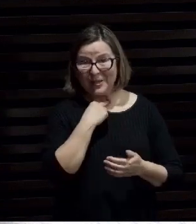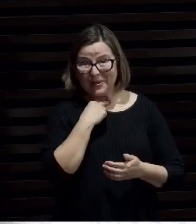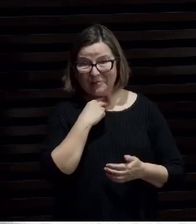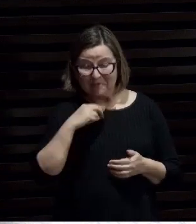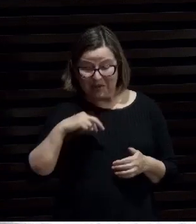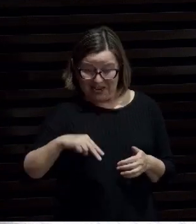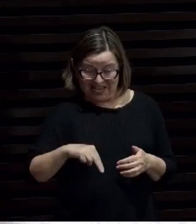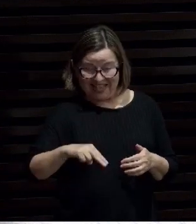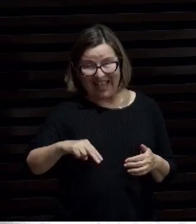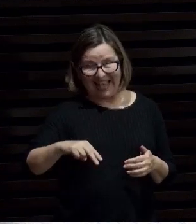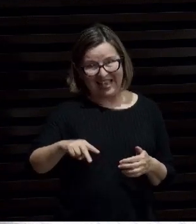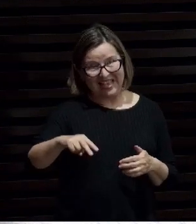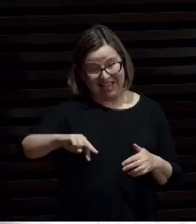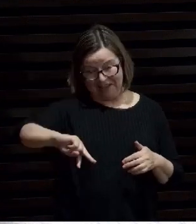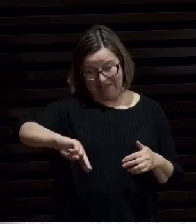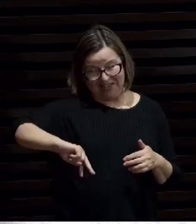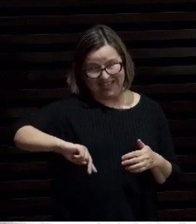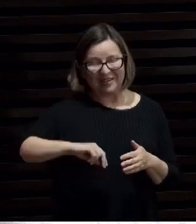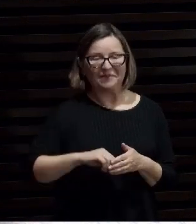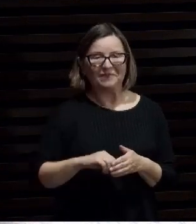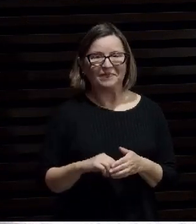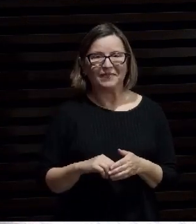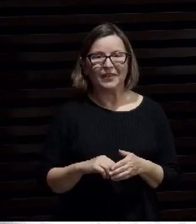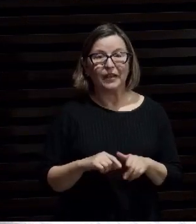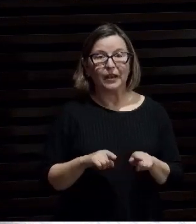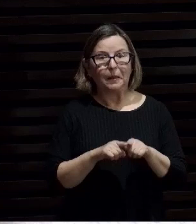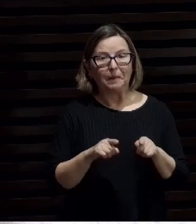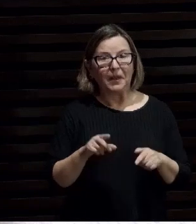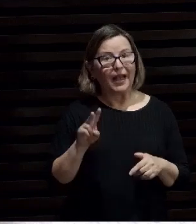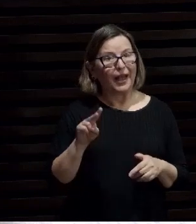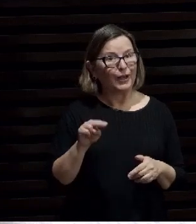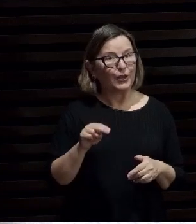ter. Agora, ela nunca poderá voar.